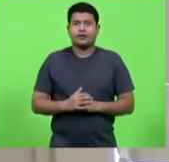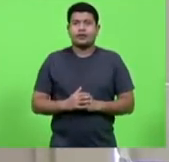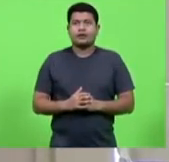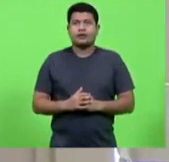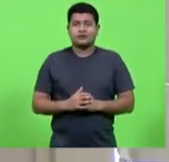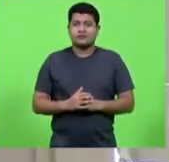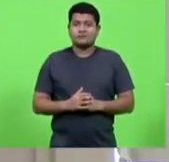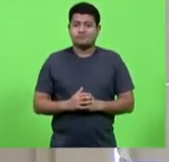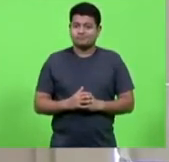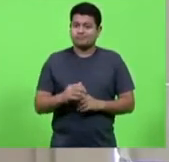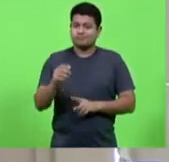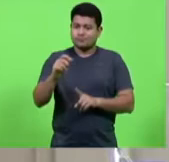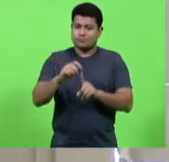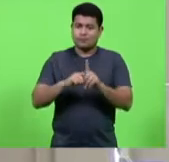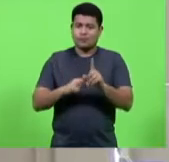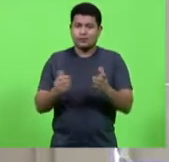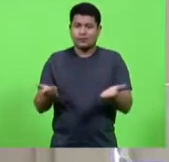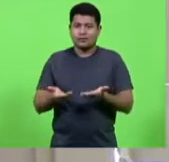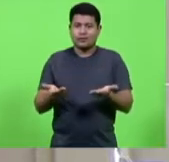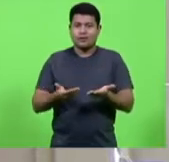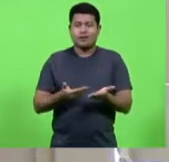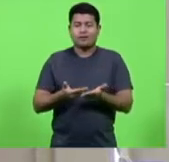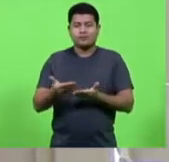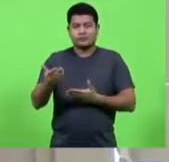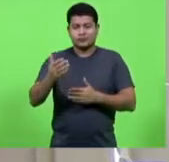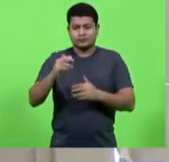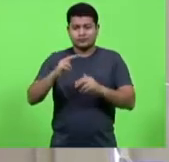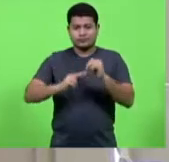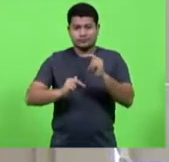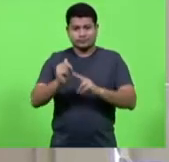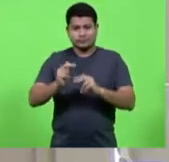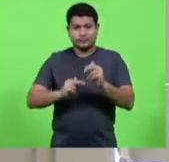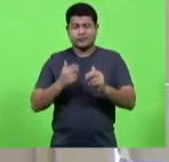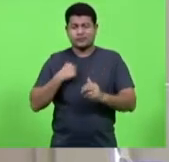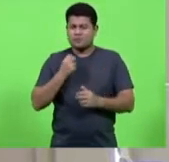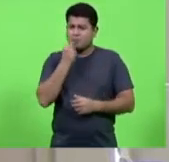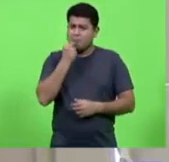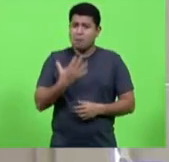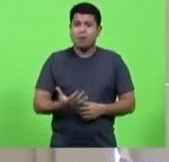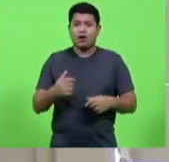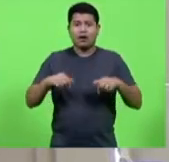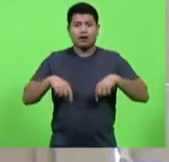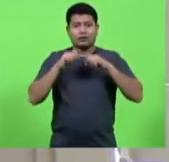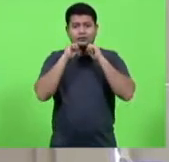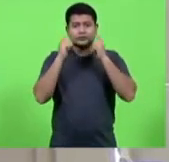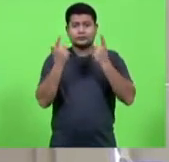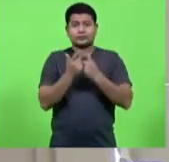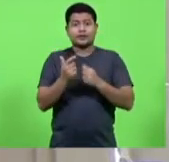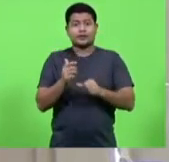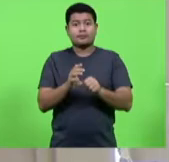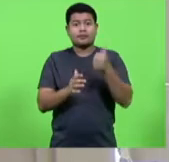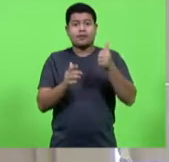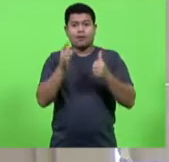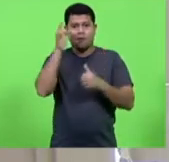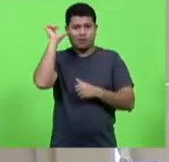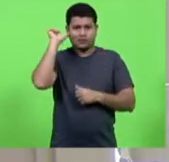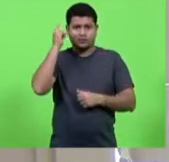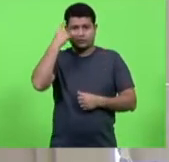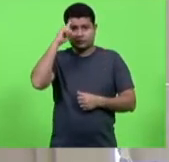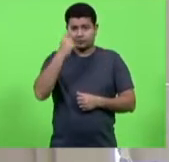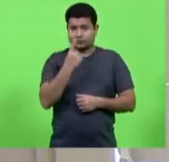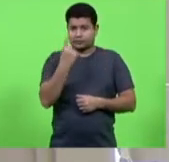início de mês de junho fantástico aqui na Assembleia Legislativa. Primeiro ontem, dia 1º de